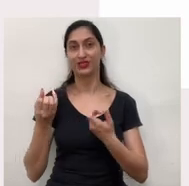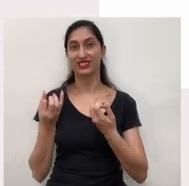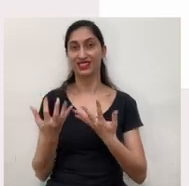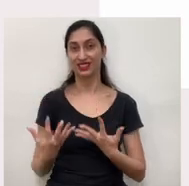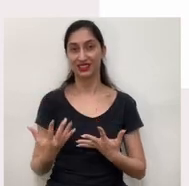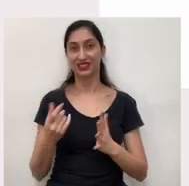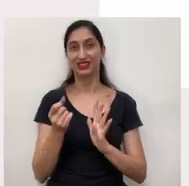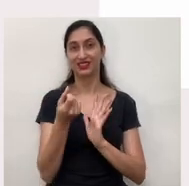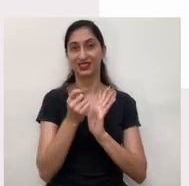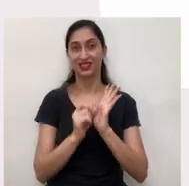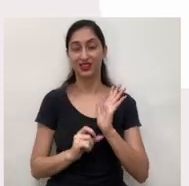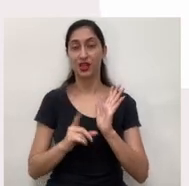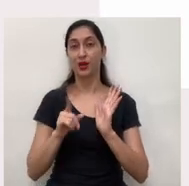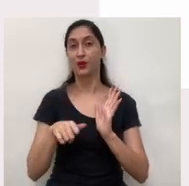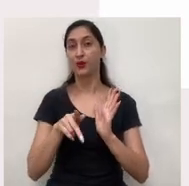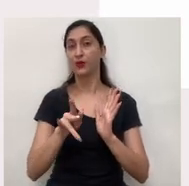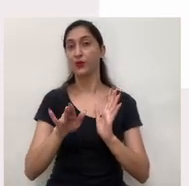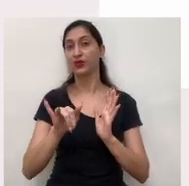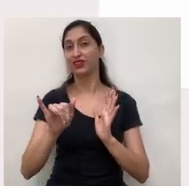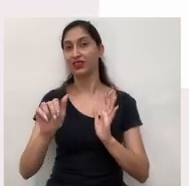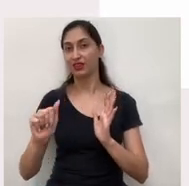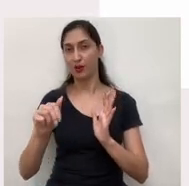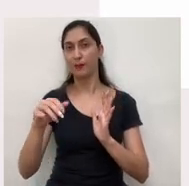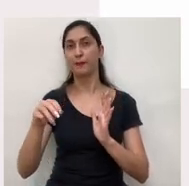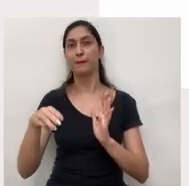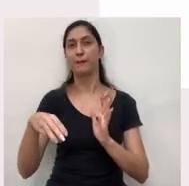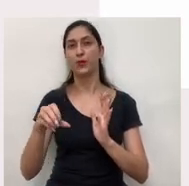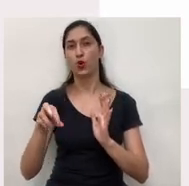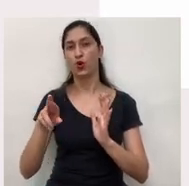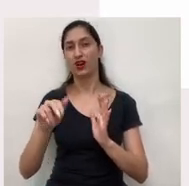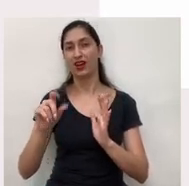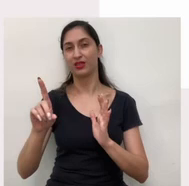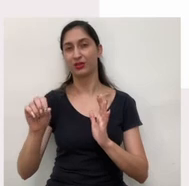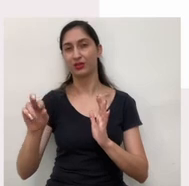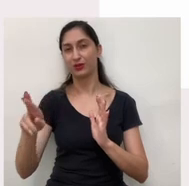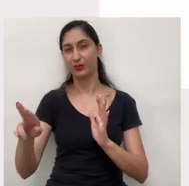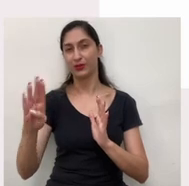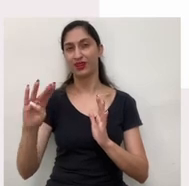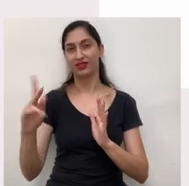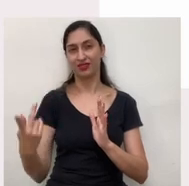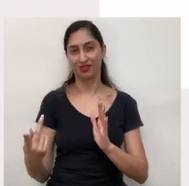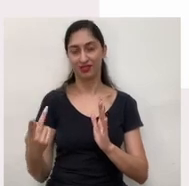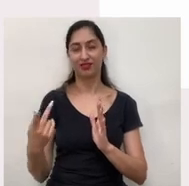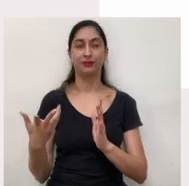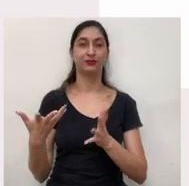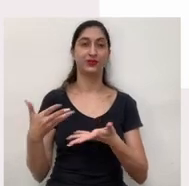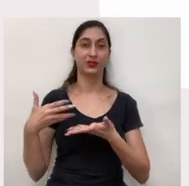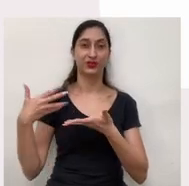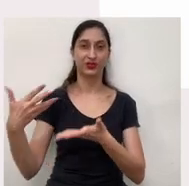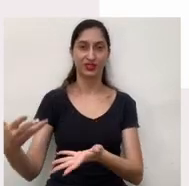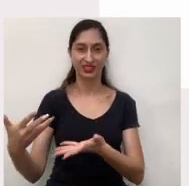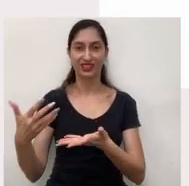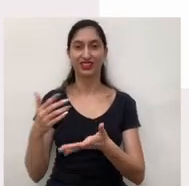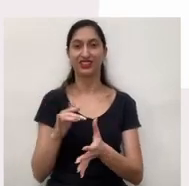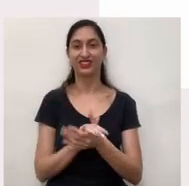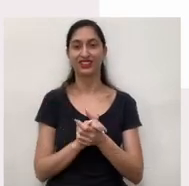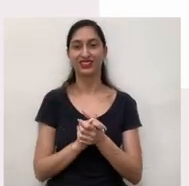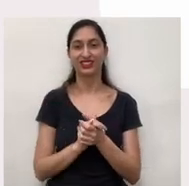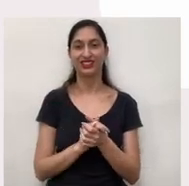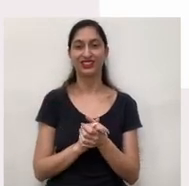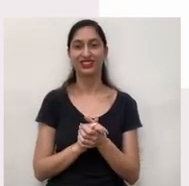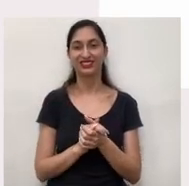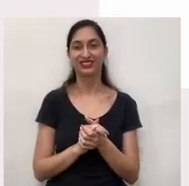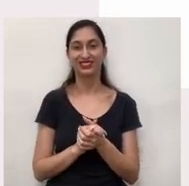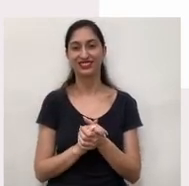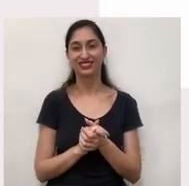que se chamou Guia Morador Belo Horizonte. Eu também, sempre acho que vai dar mais tempo do que dá, mas, enfim, também ia